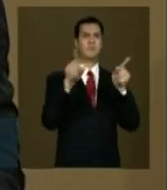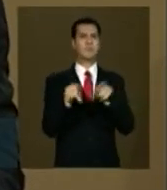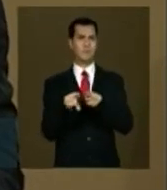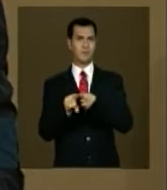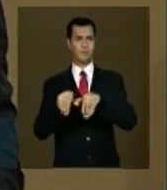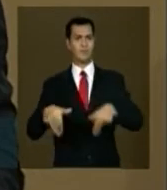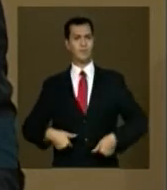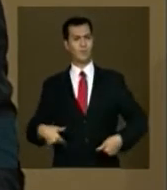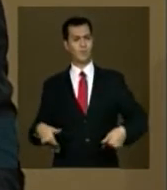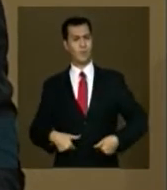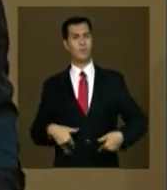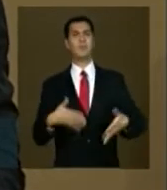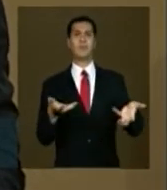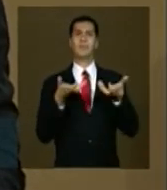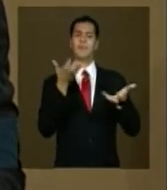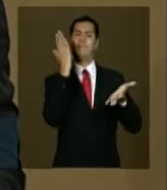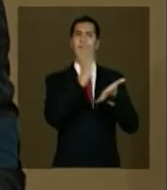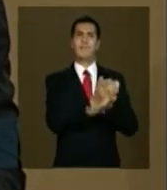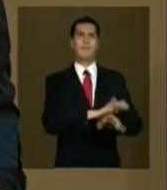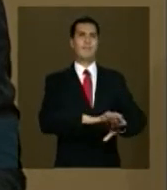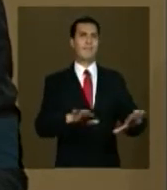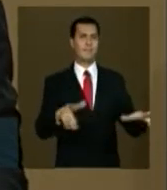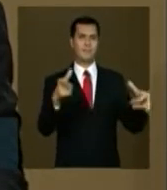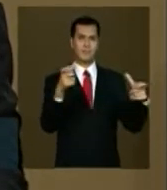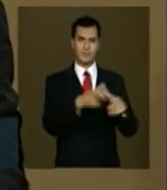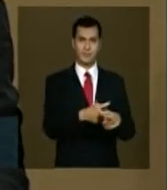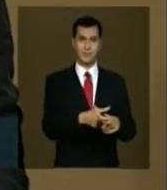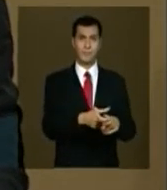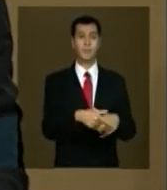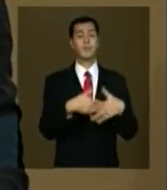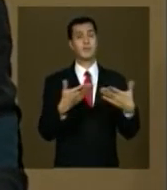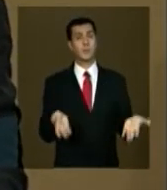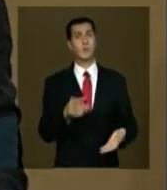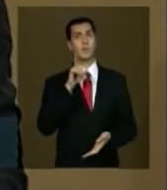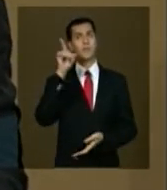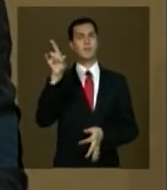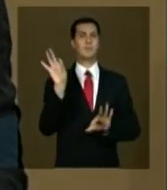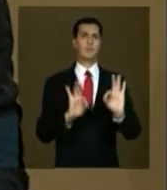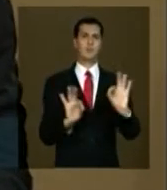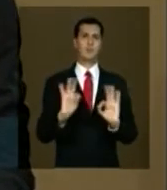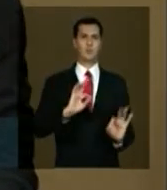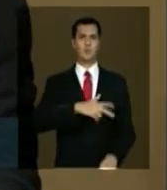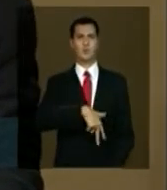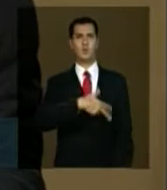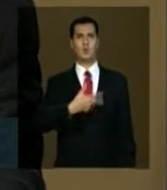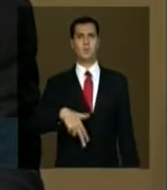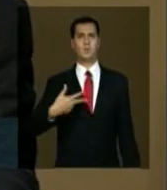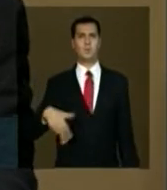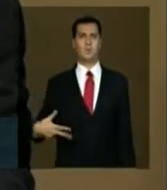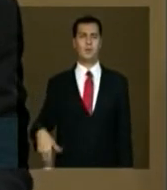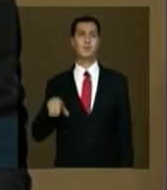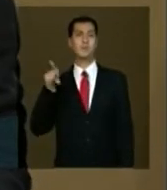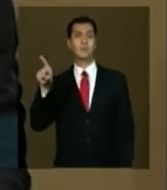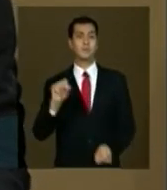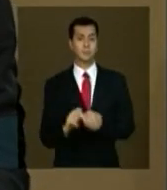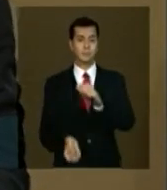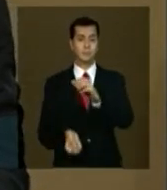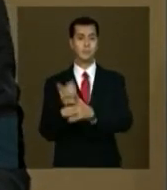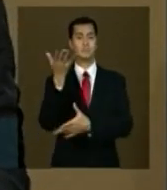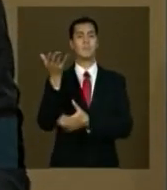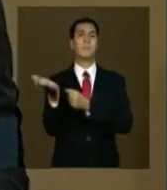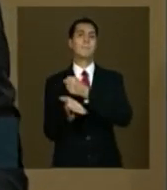compromissos de outras grandes conferências das Nações Unidas o plano de Copenhague contribuiu para criar a base para a agenda social